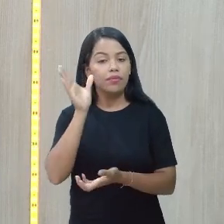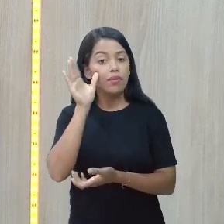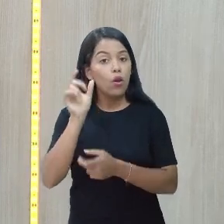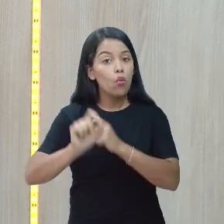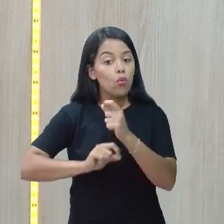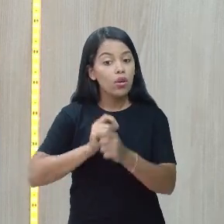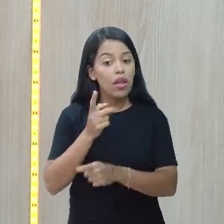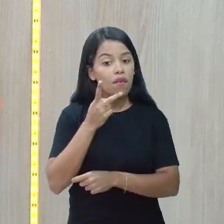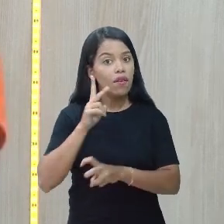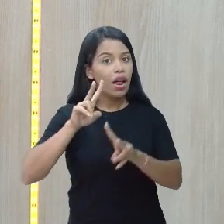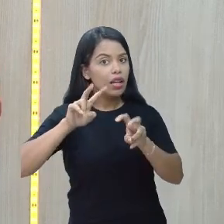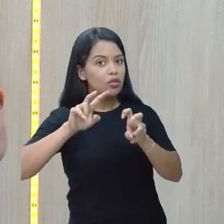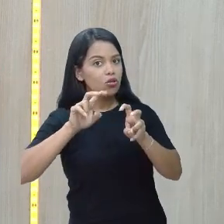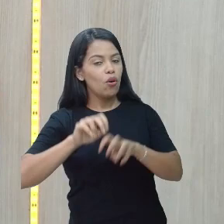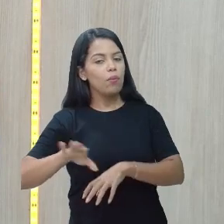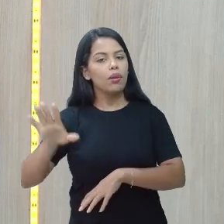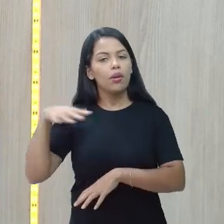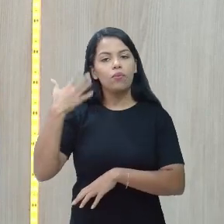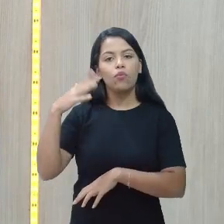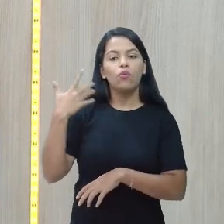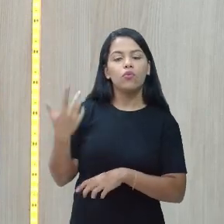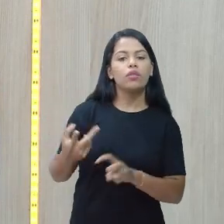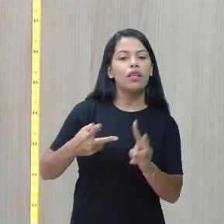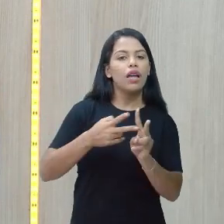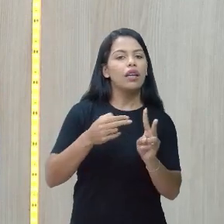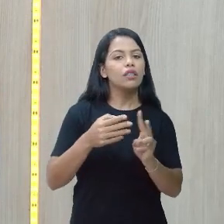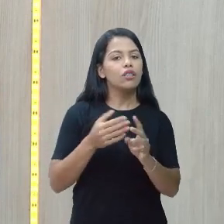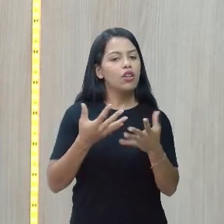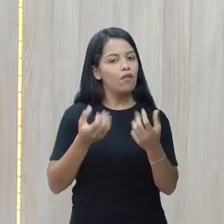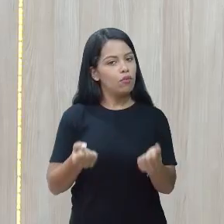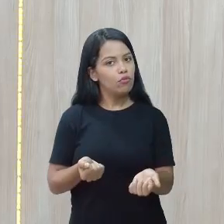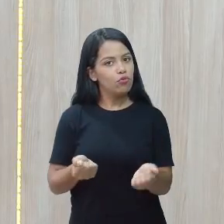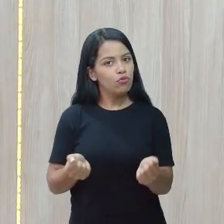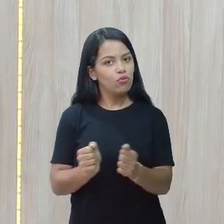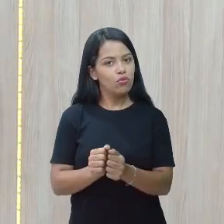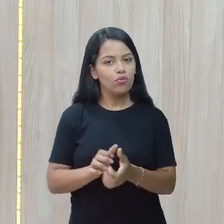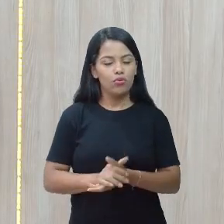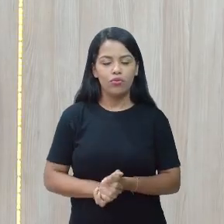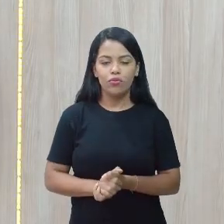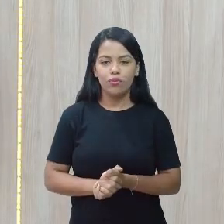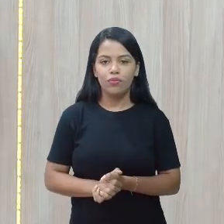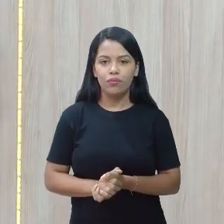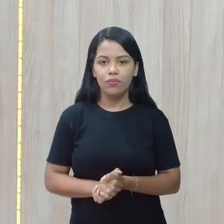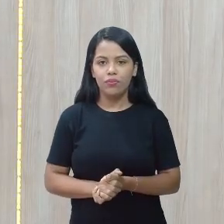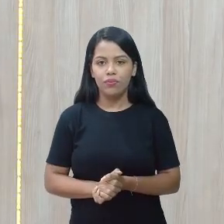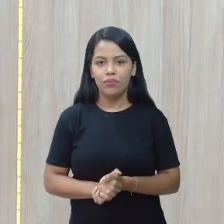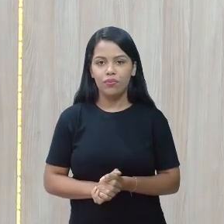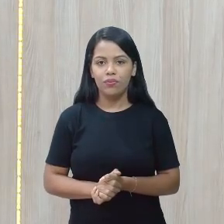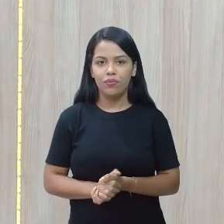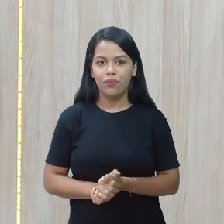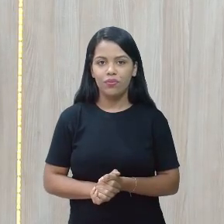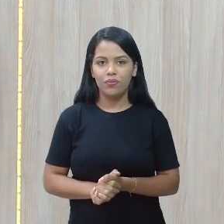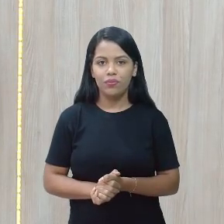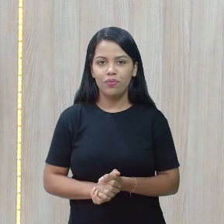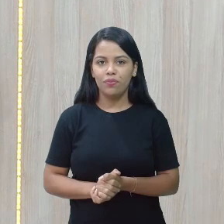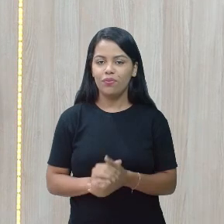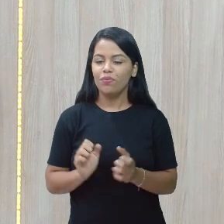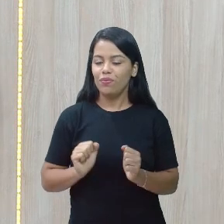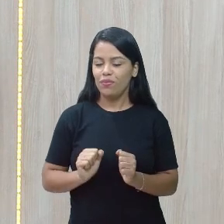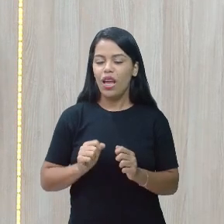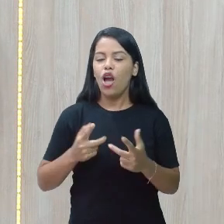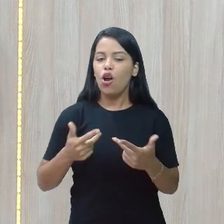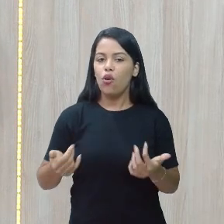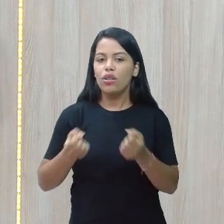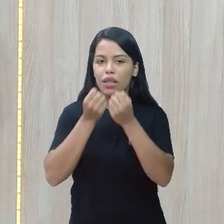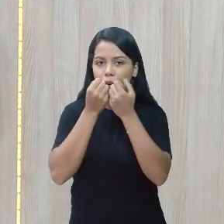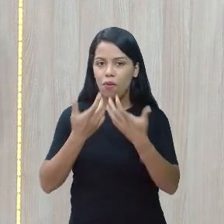sobre música indígena. Vamos conosco, pessoal. Pode falar, professora Vilma. Oba! Vai ser bem legal essa aula, viu, Bel? A